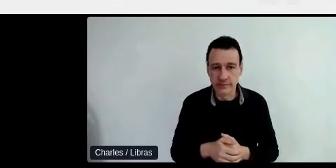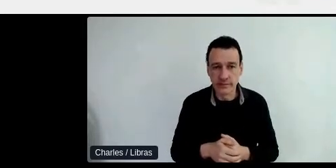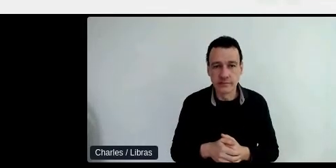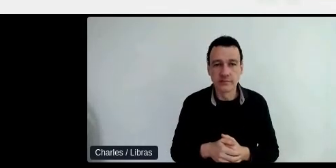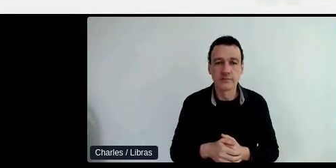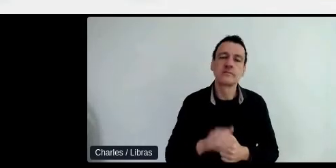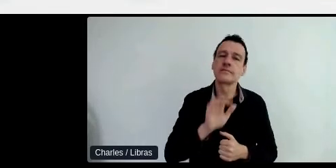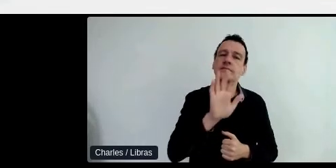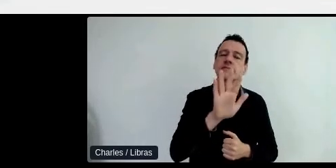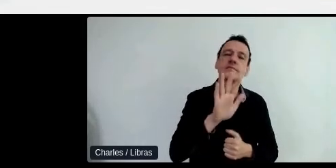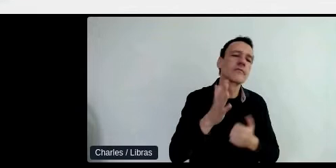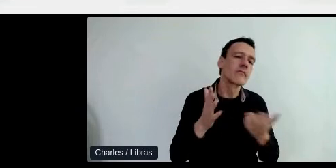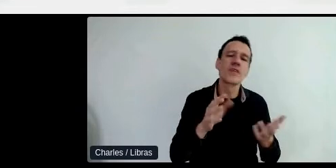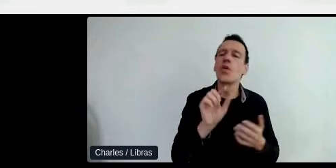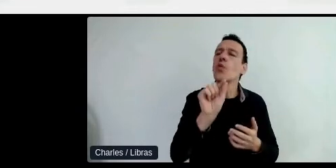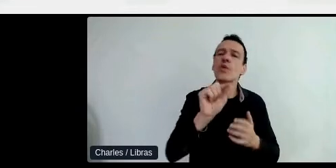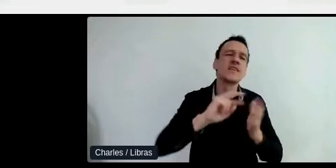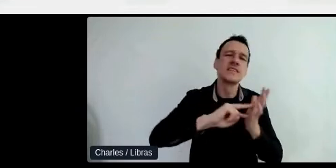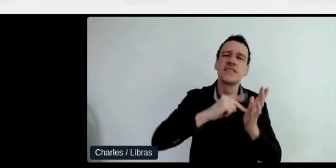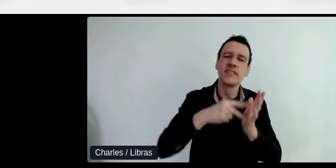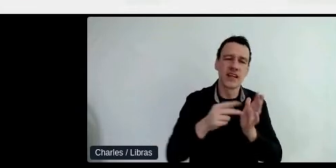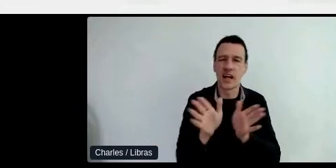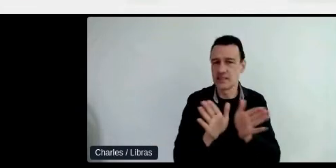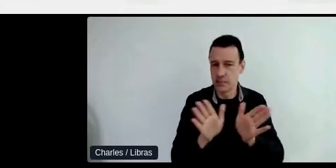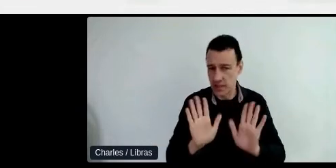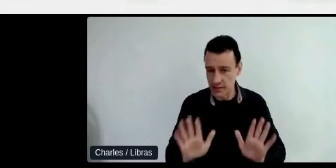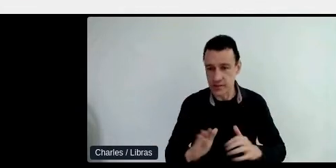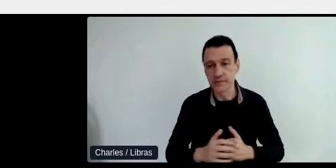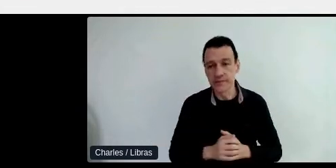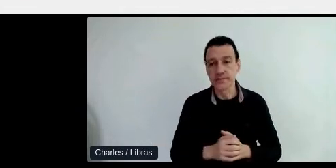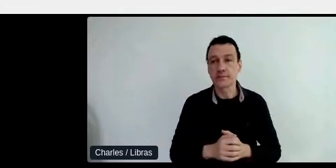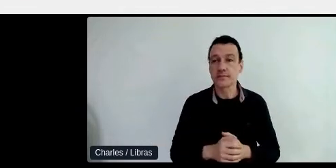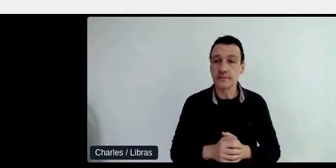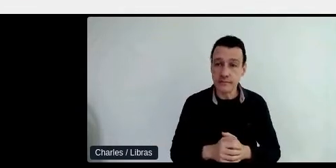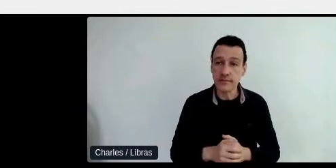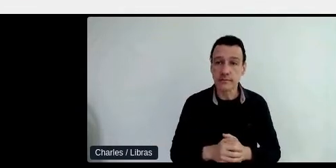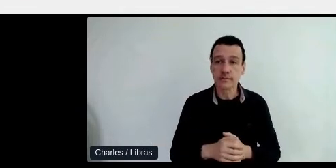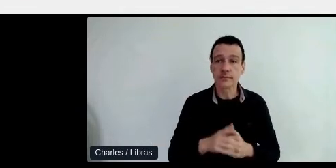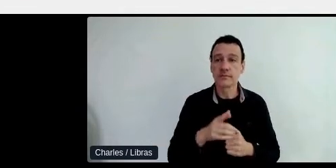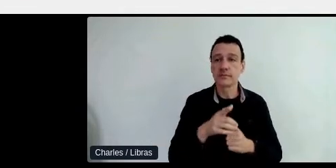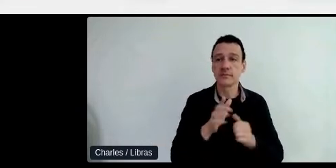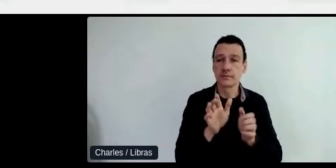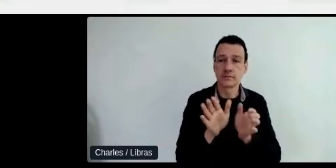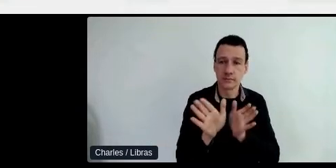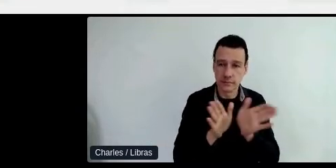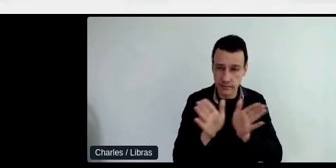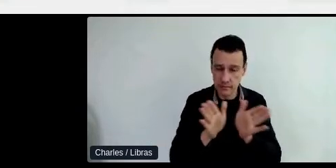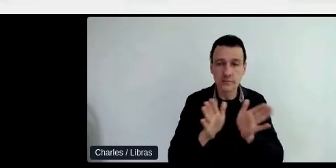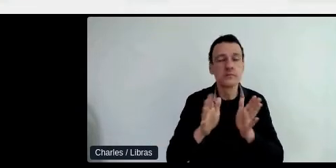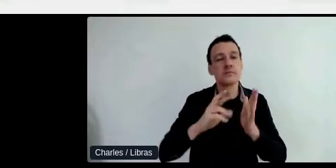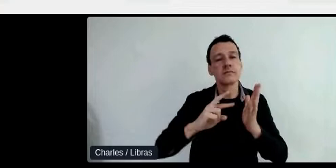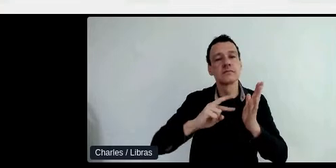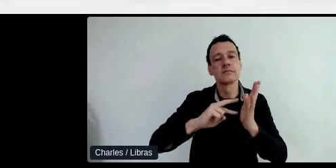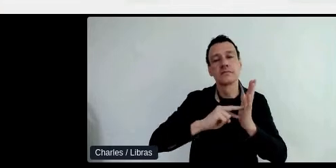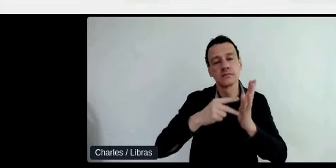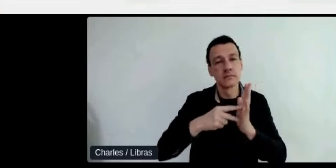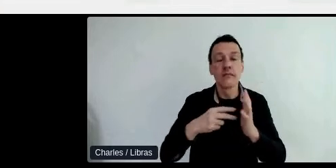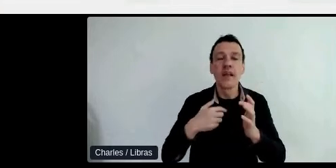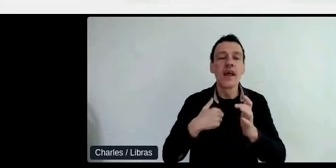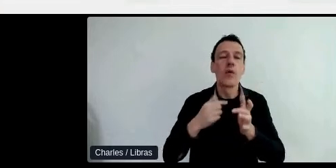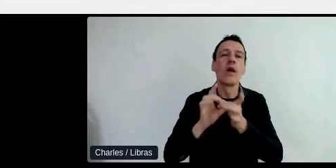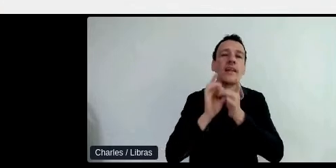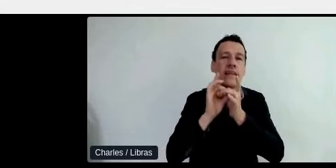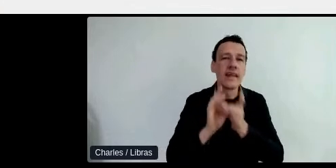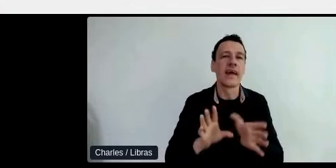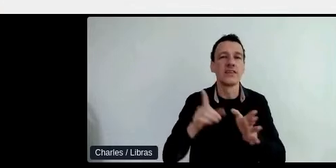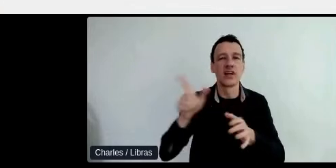Mas o que é acessibilidade, então, né? Acessibilidade é quando a gente dá acesso. Então, eu